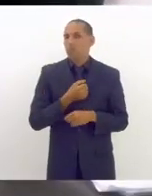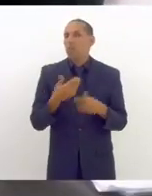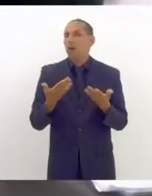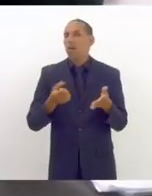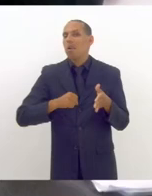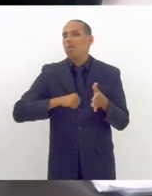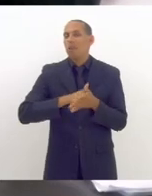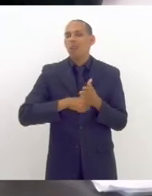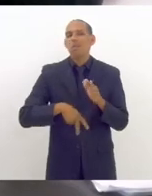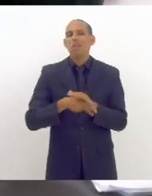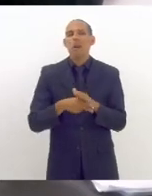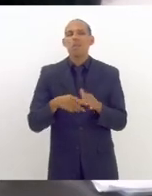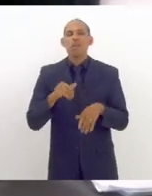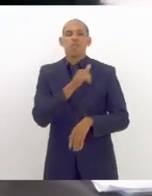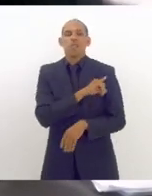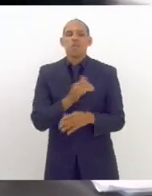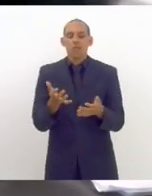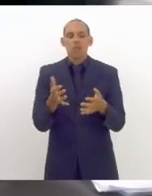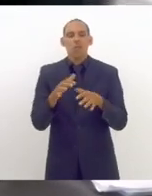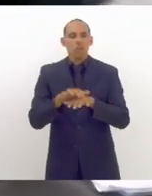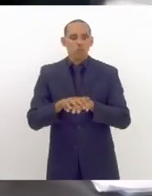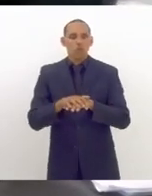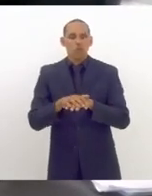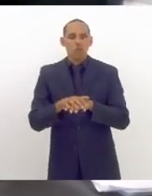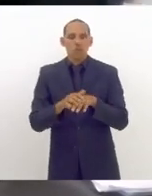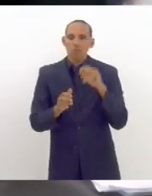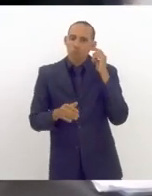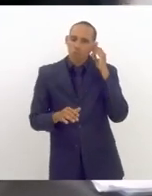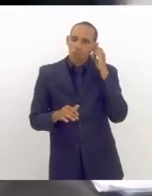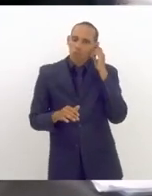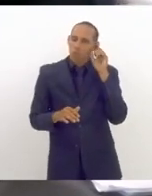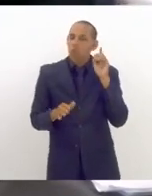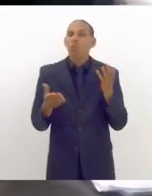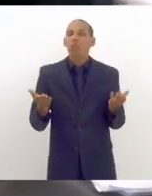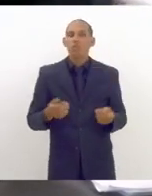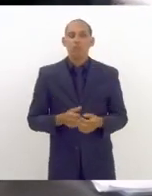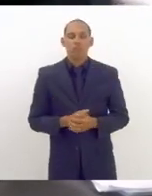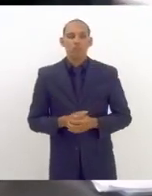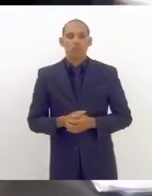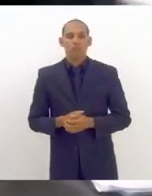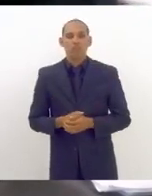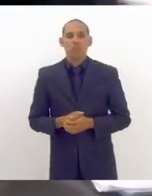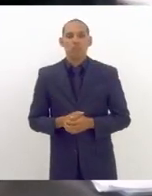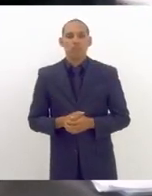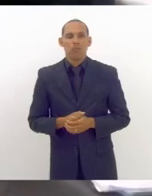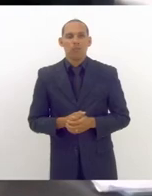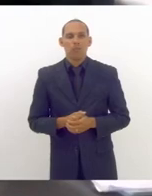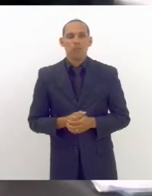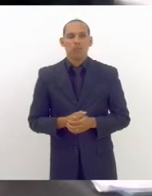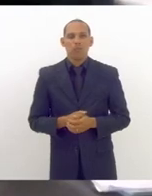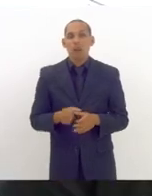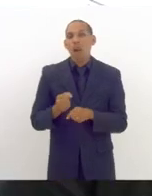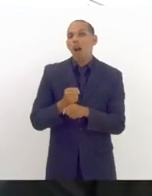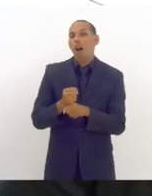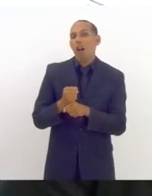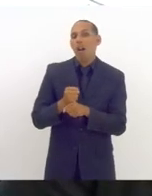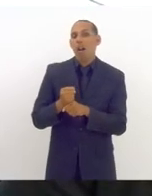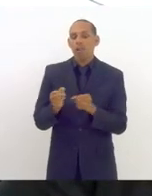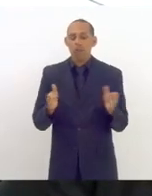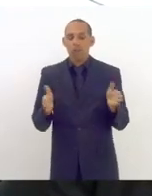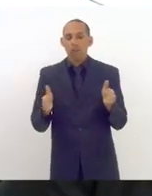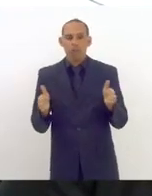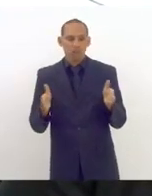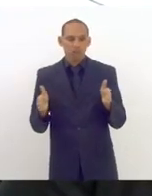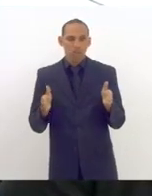impacto da inclusão do Rio de Janeiro é qual é o número no ano não